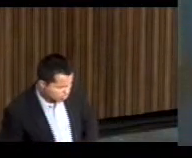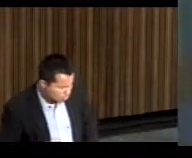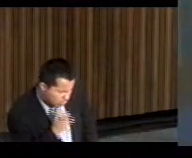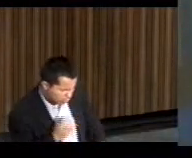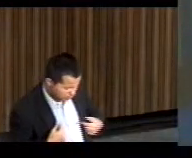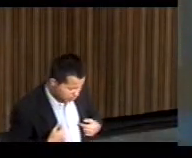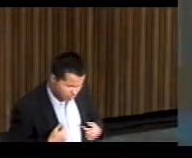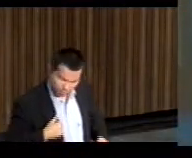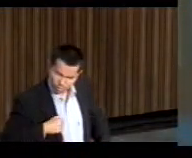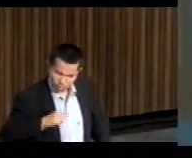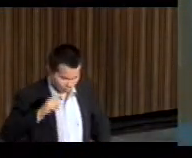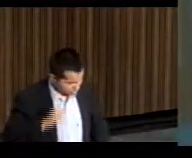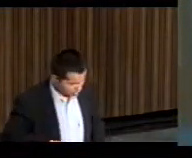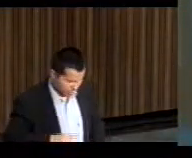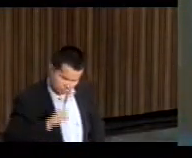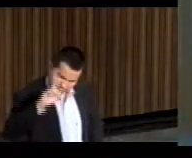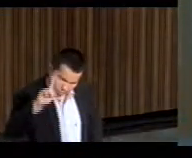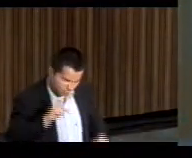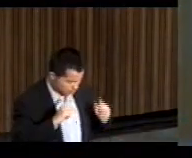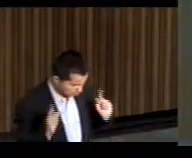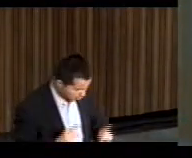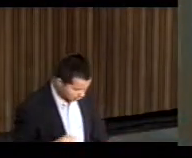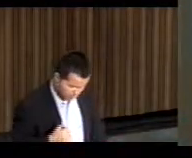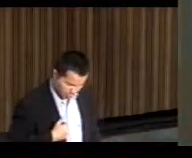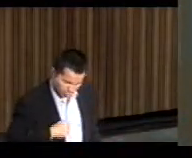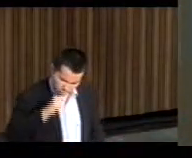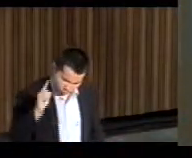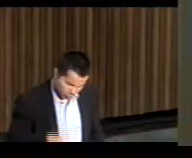eu sou o Senhor Deus